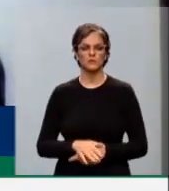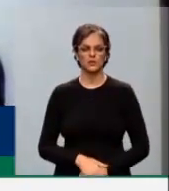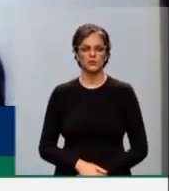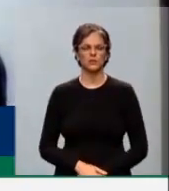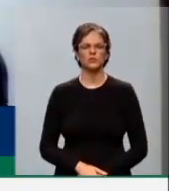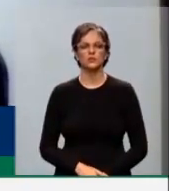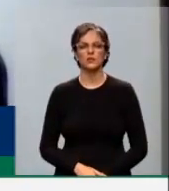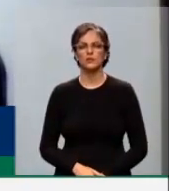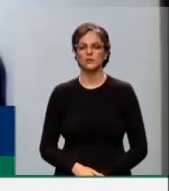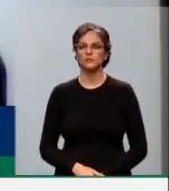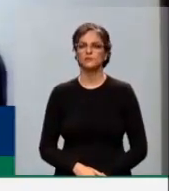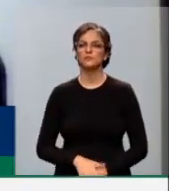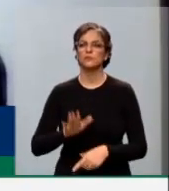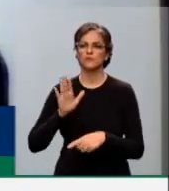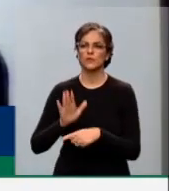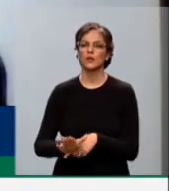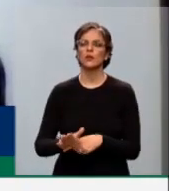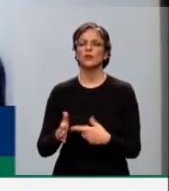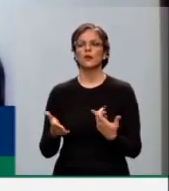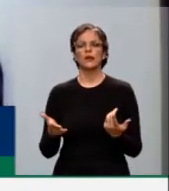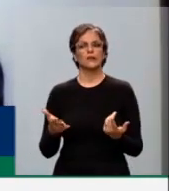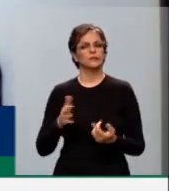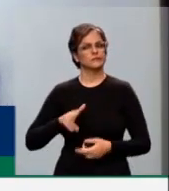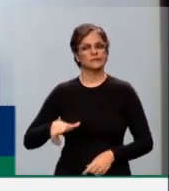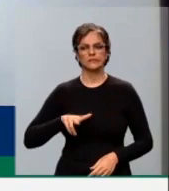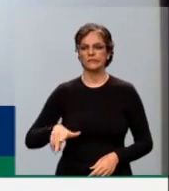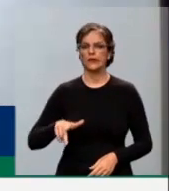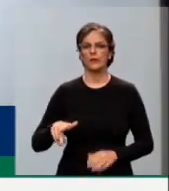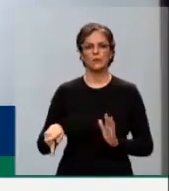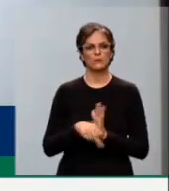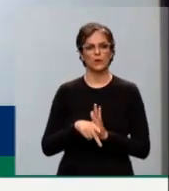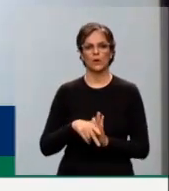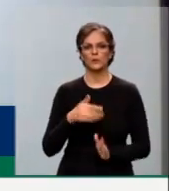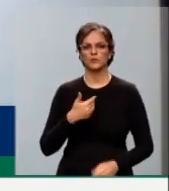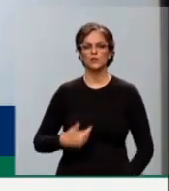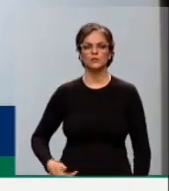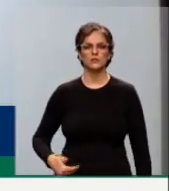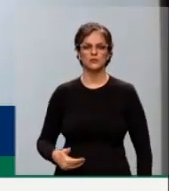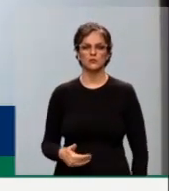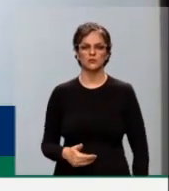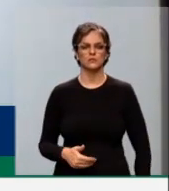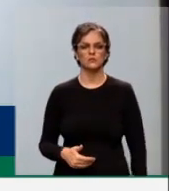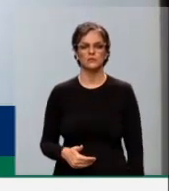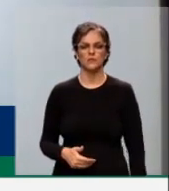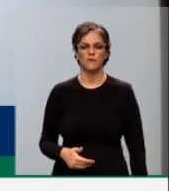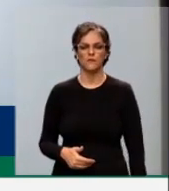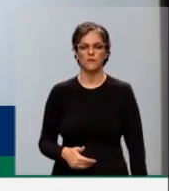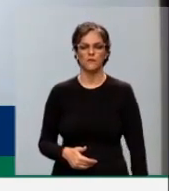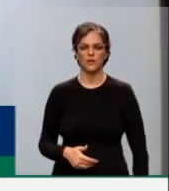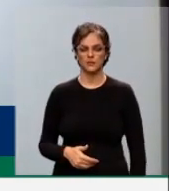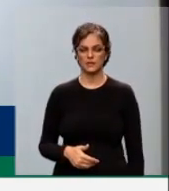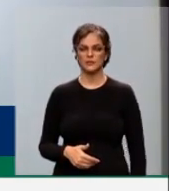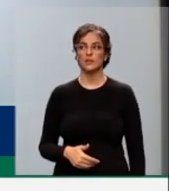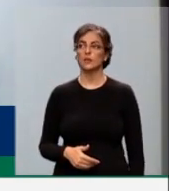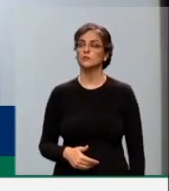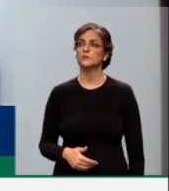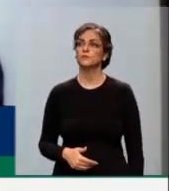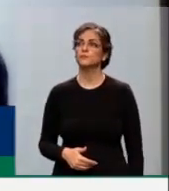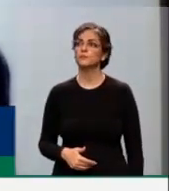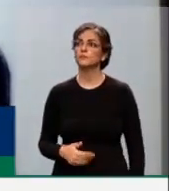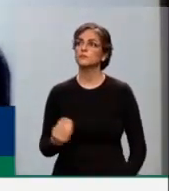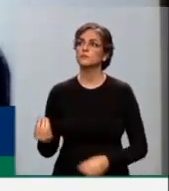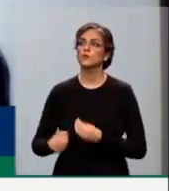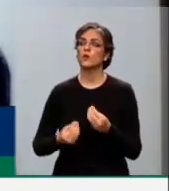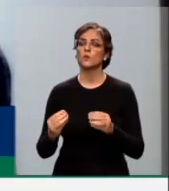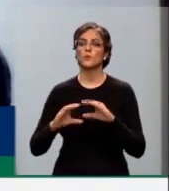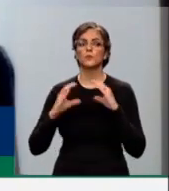ajuda coletiva, não foi algo feito pelo Estado. A gente teve também uma espécie de comunicação comunitária com relação à